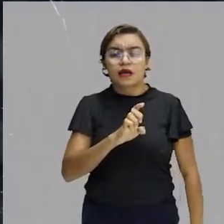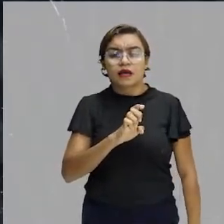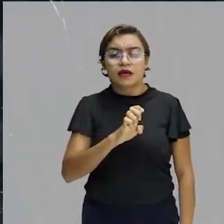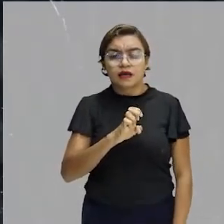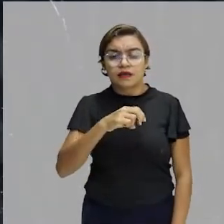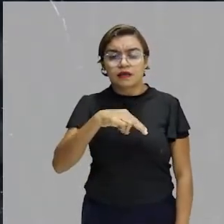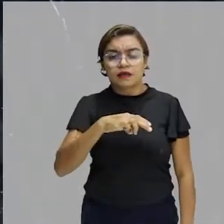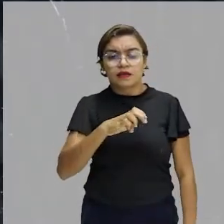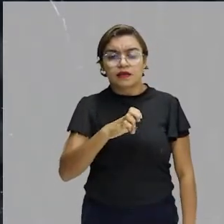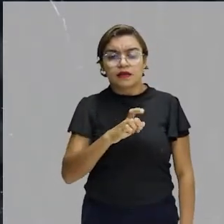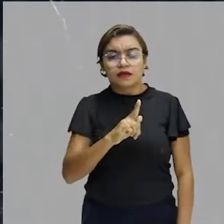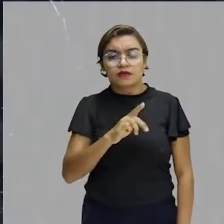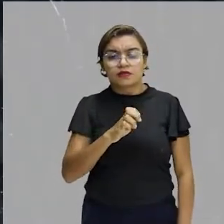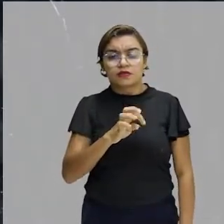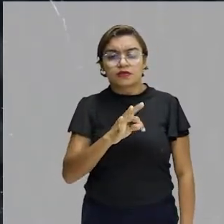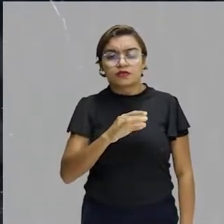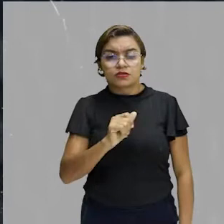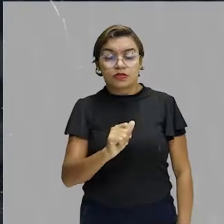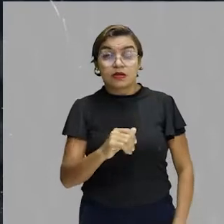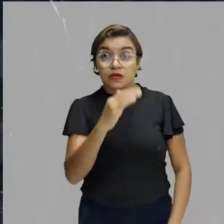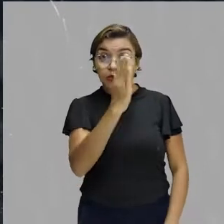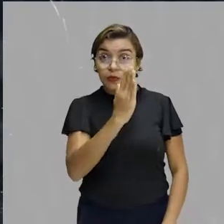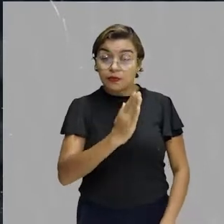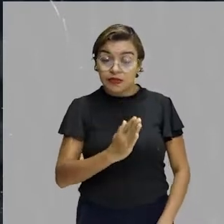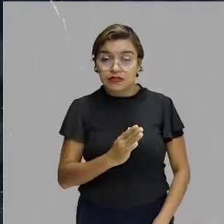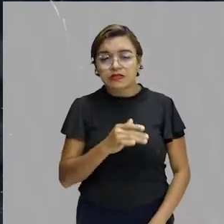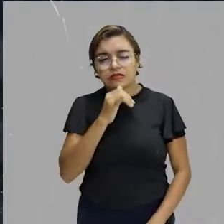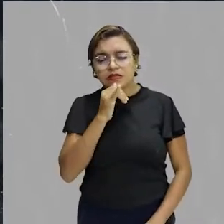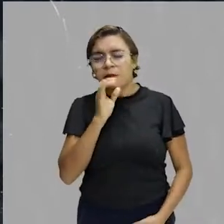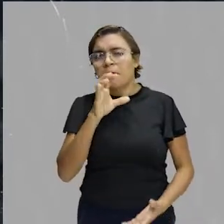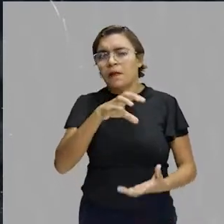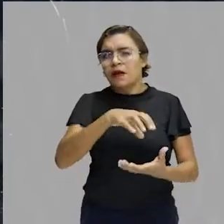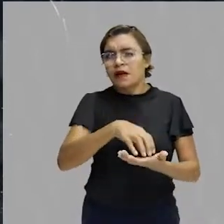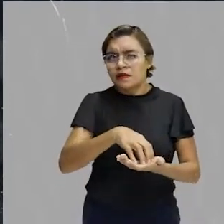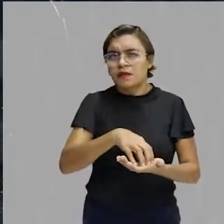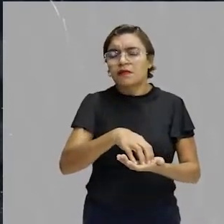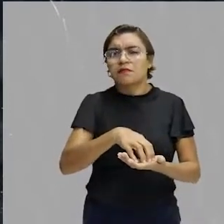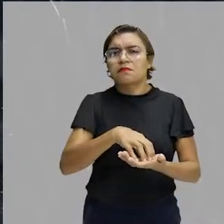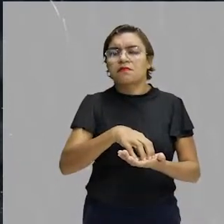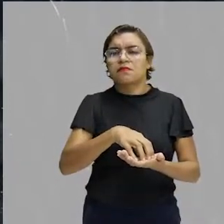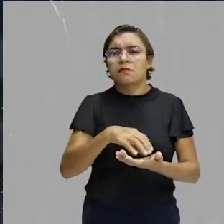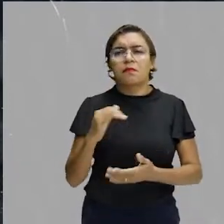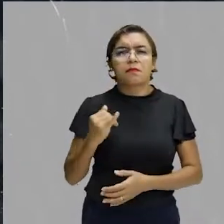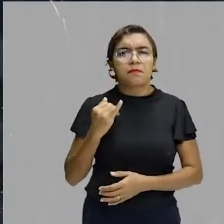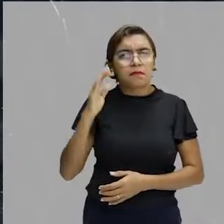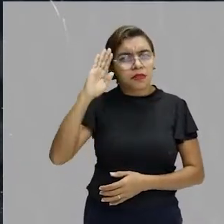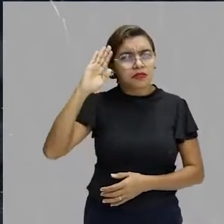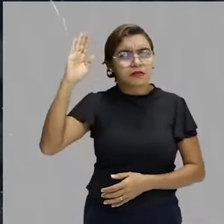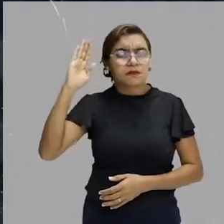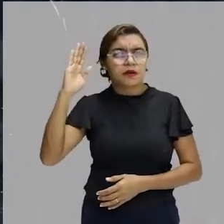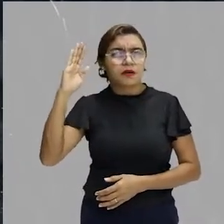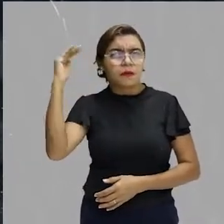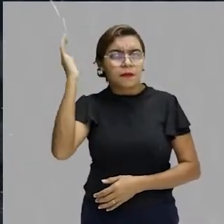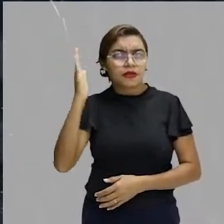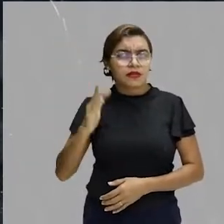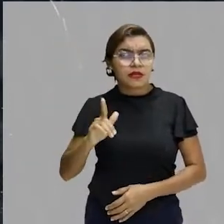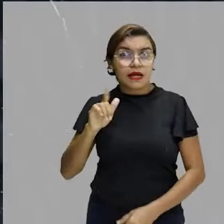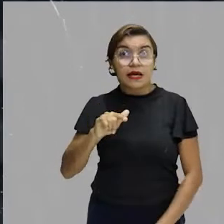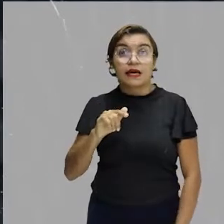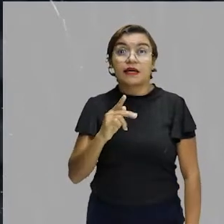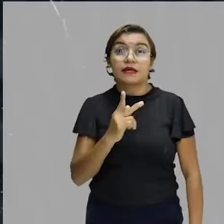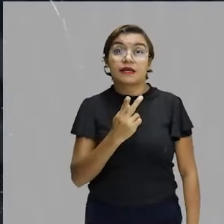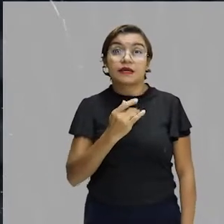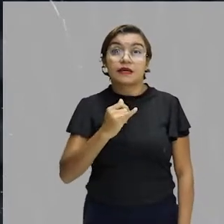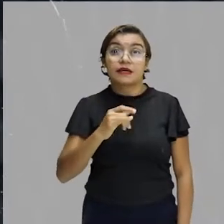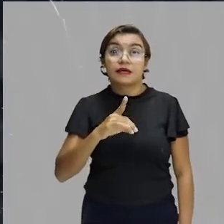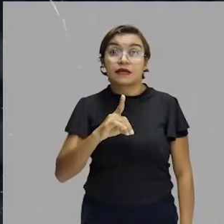ver muito em textos, em livros, dizendo assim, olha, principal matriz brasileira é a matriz hidráulica. A principal